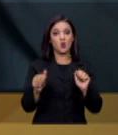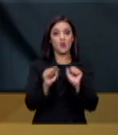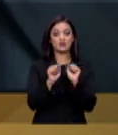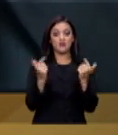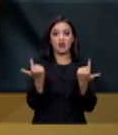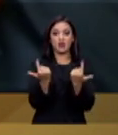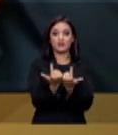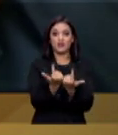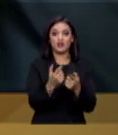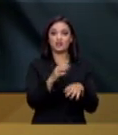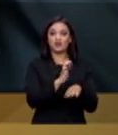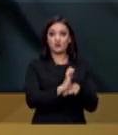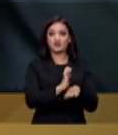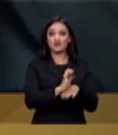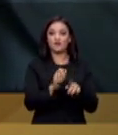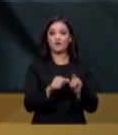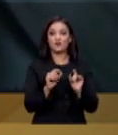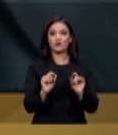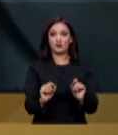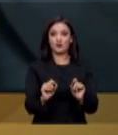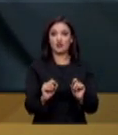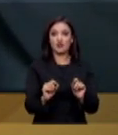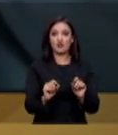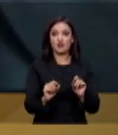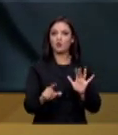do Estado do Espírito Santo foi fazer